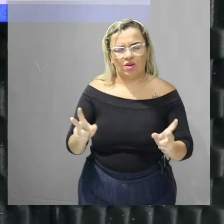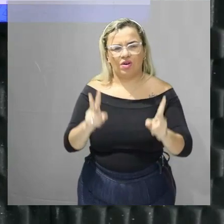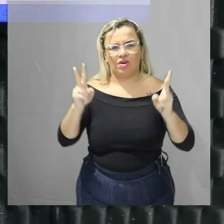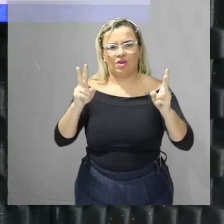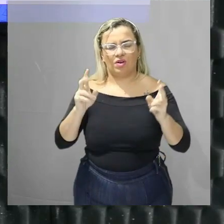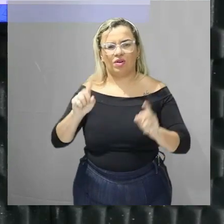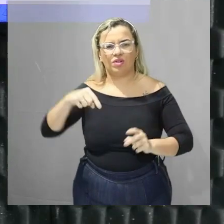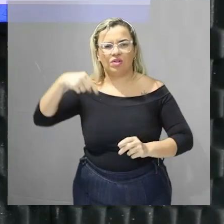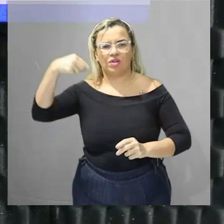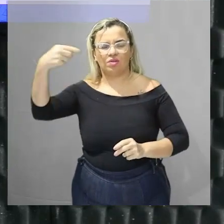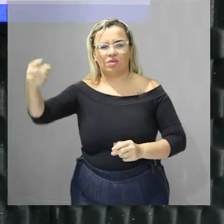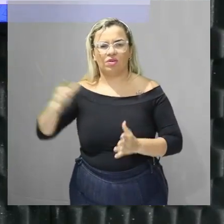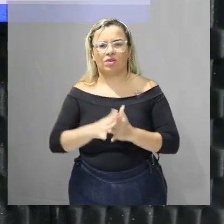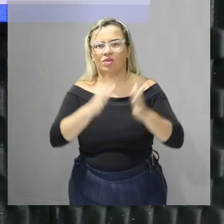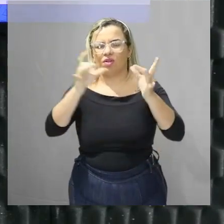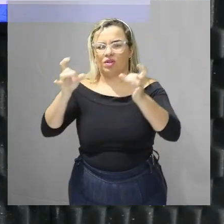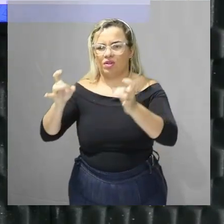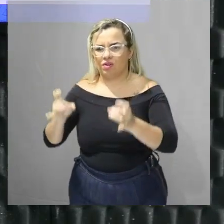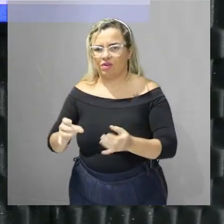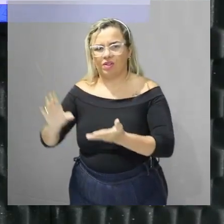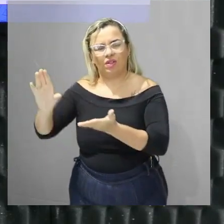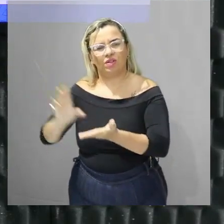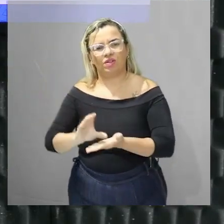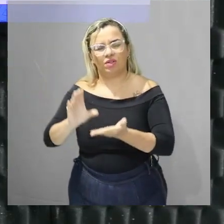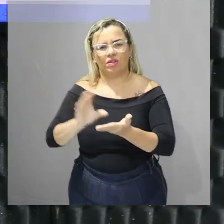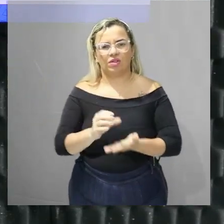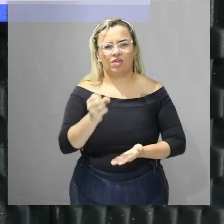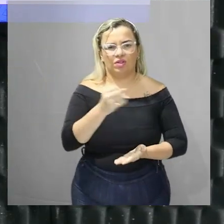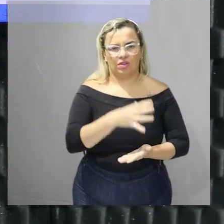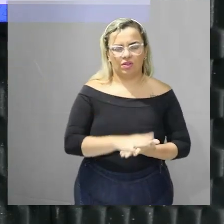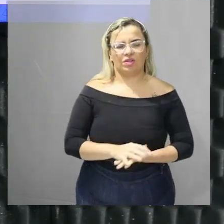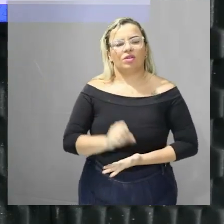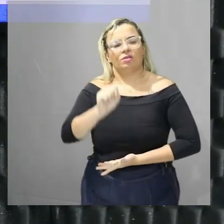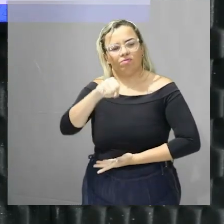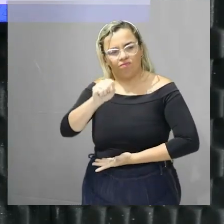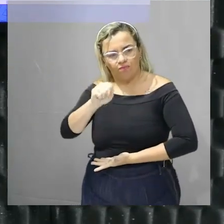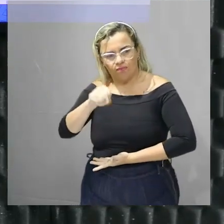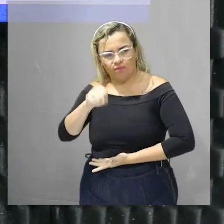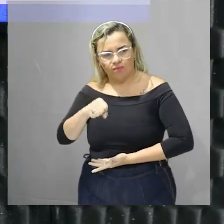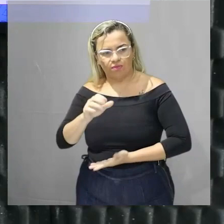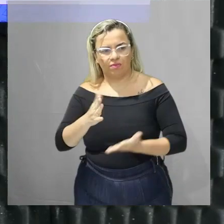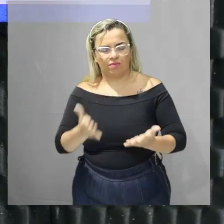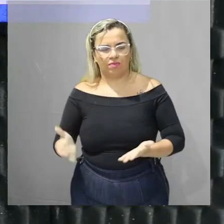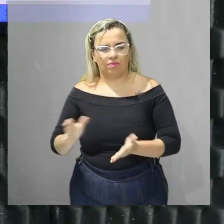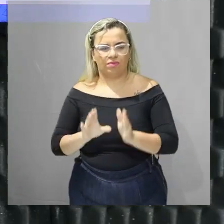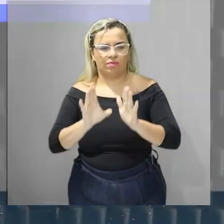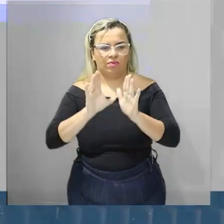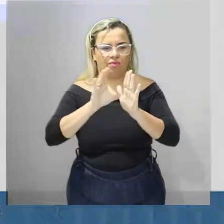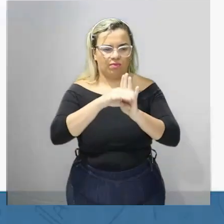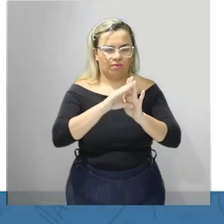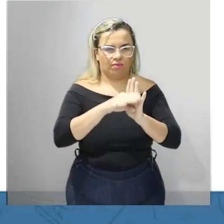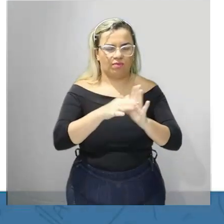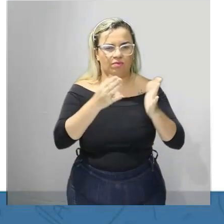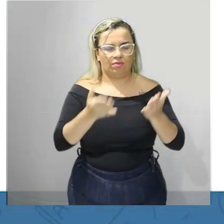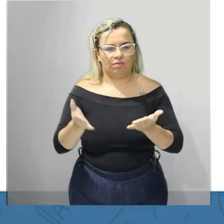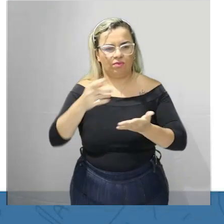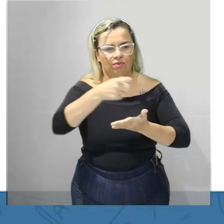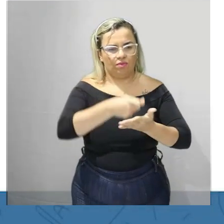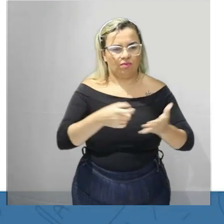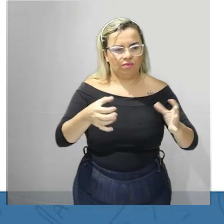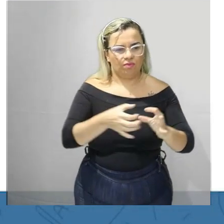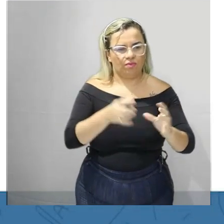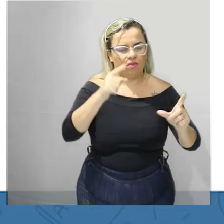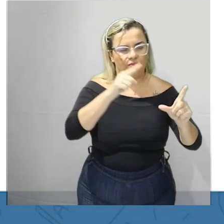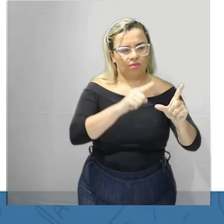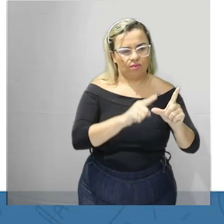área para depois gerar novos comércios, novas riquezas? Com certeza, né, galera? Então, o conceito que vai se adequar ali àquela questão é o quê?